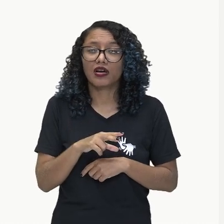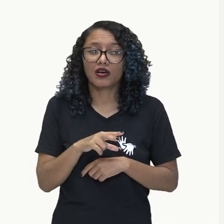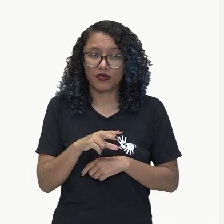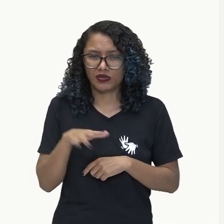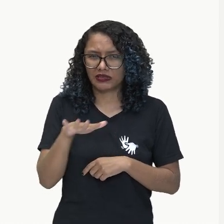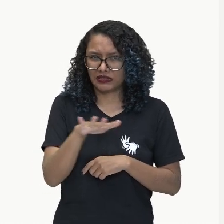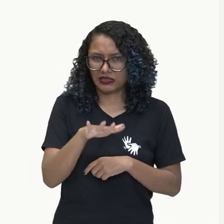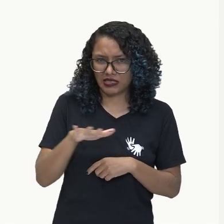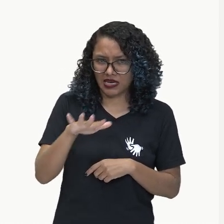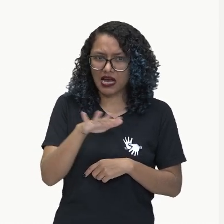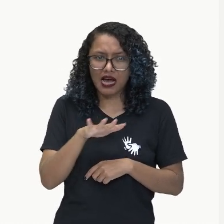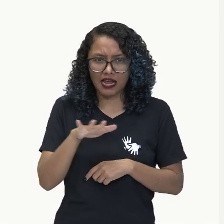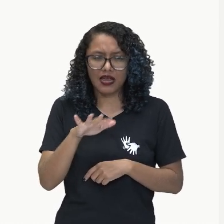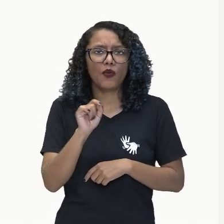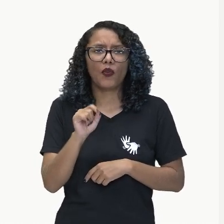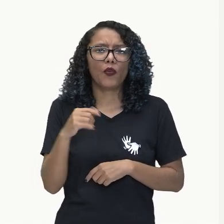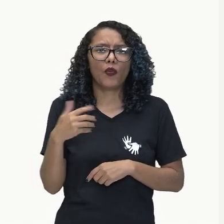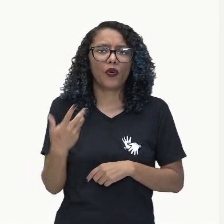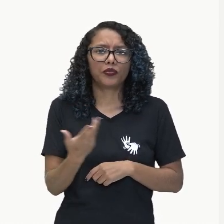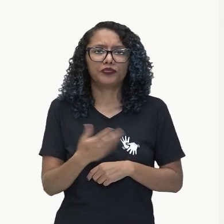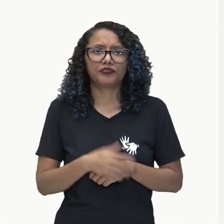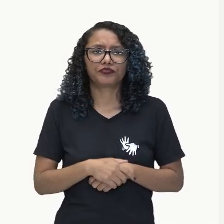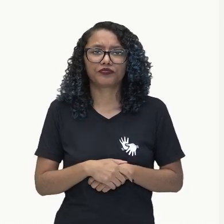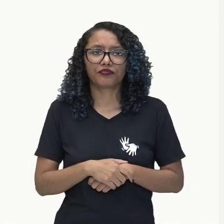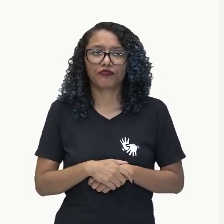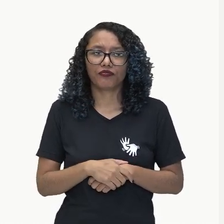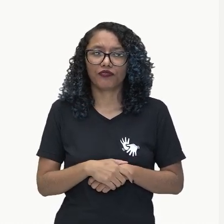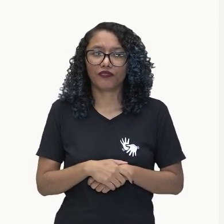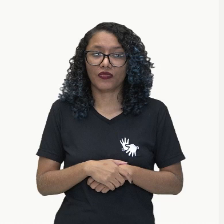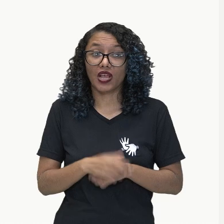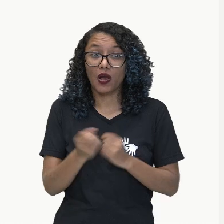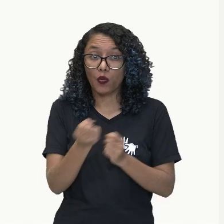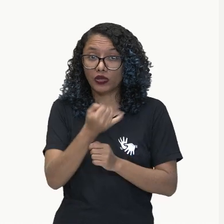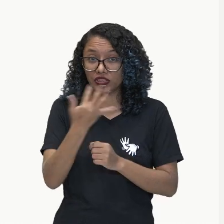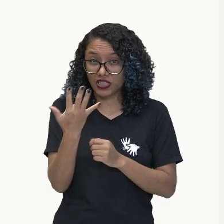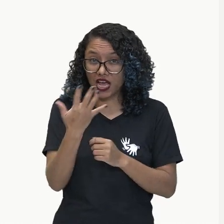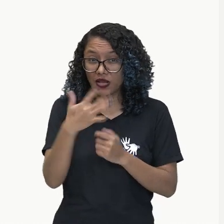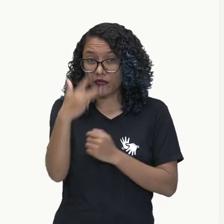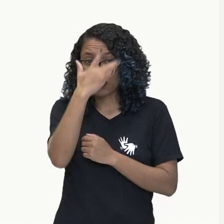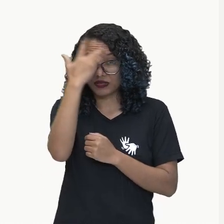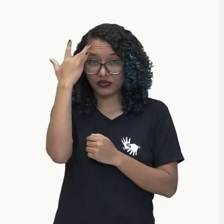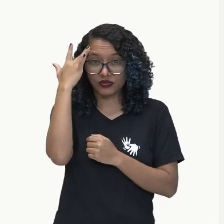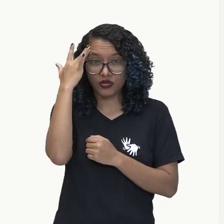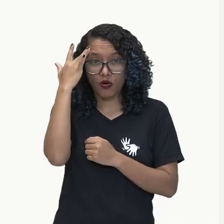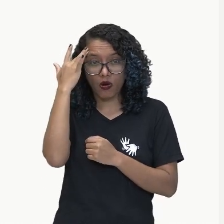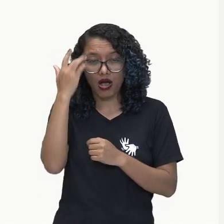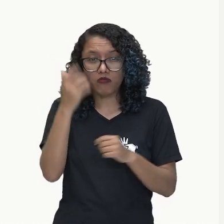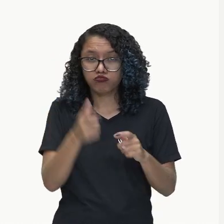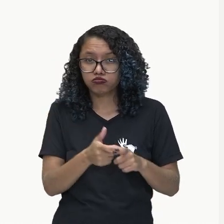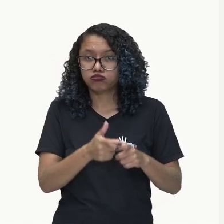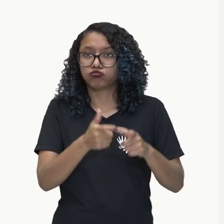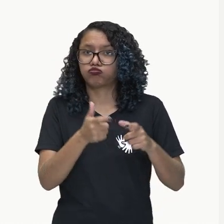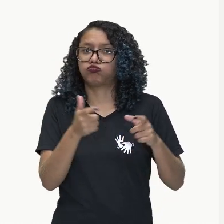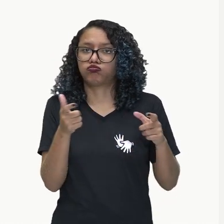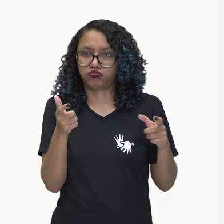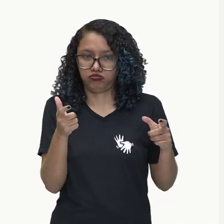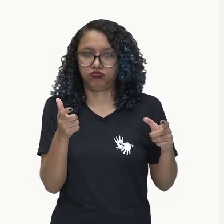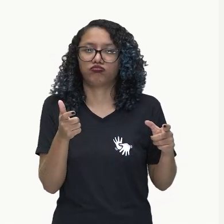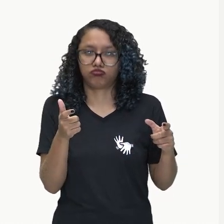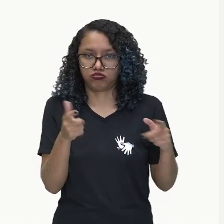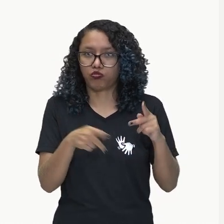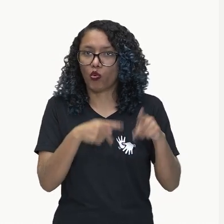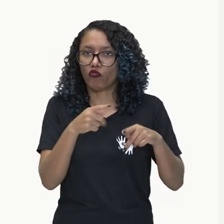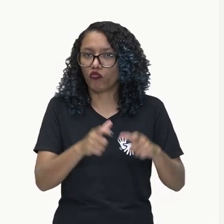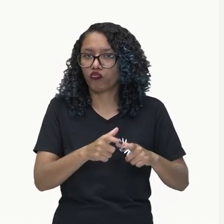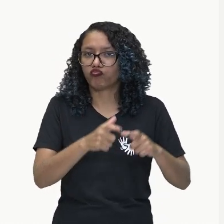do centro-ocidental, gente, a densidade demográfica, ela vai ser